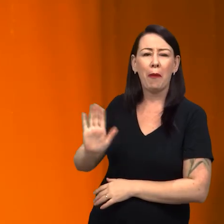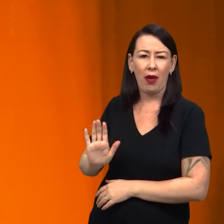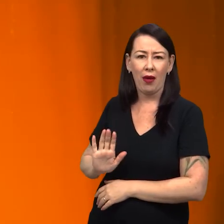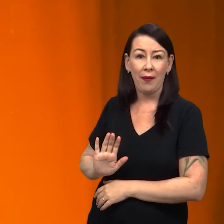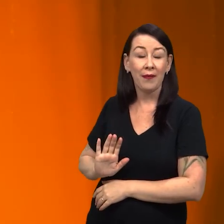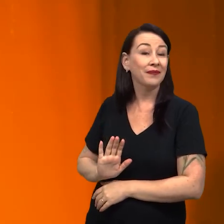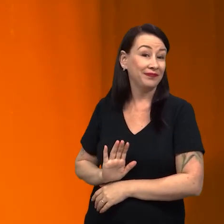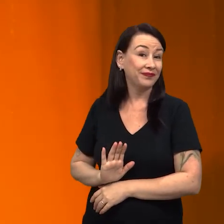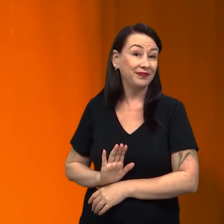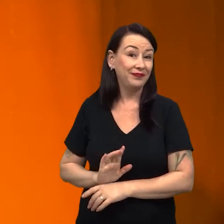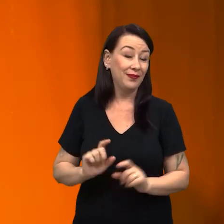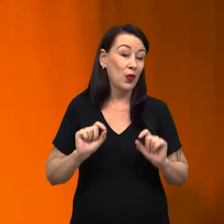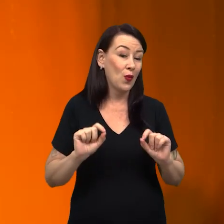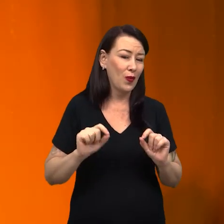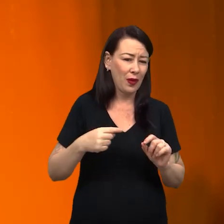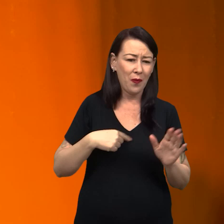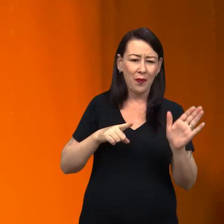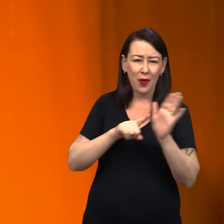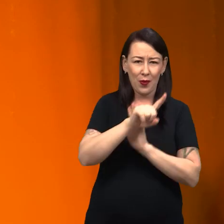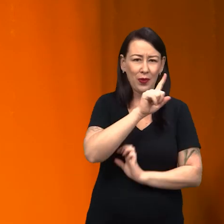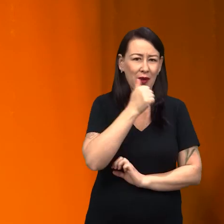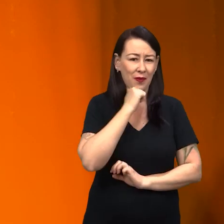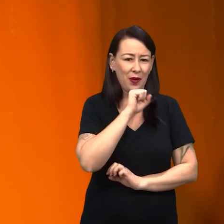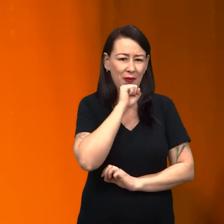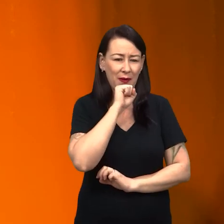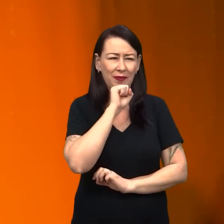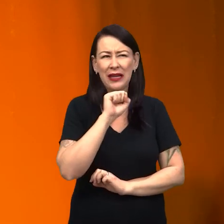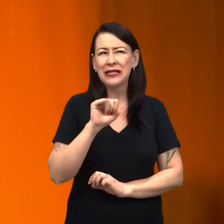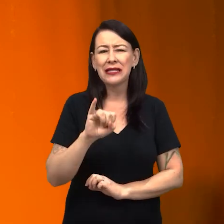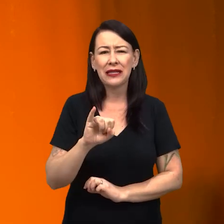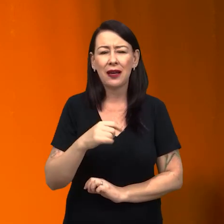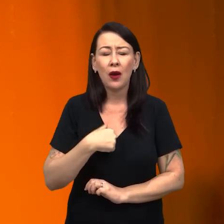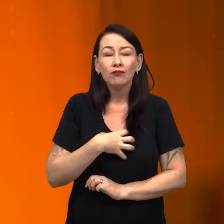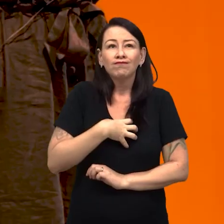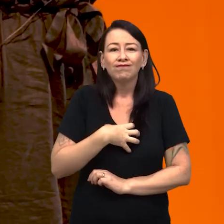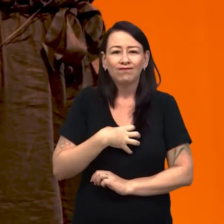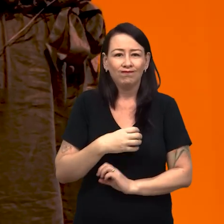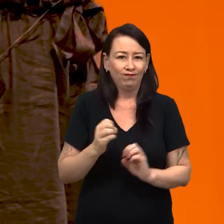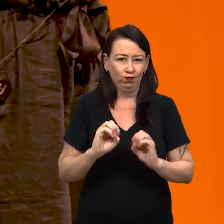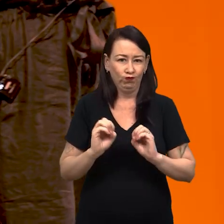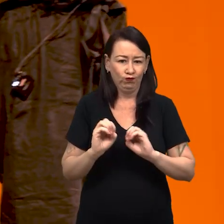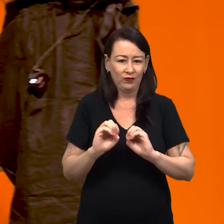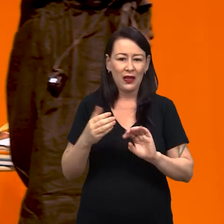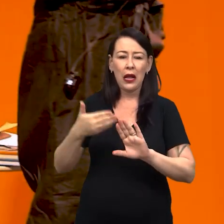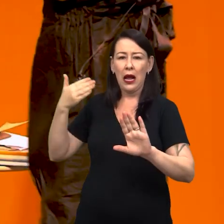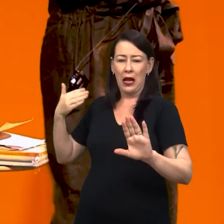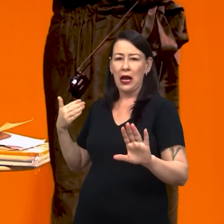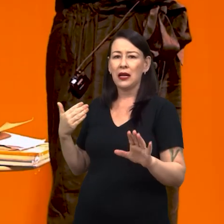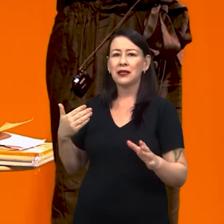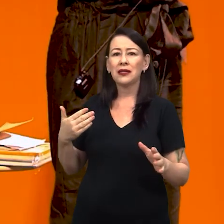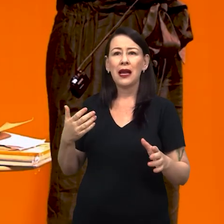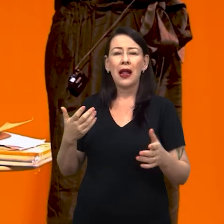interesse nisso. Então, a minha pergunta é, se eu não tivesse sido despertada